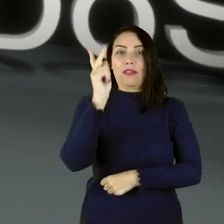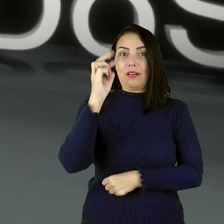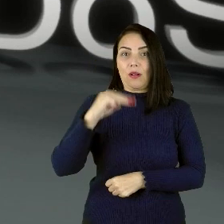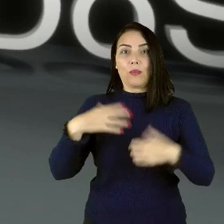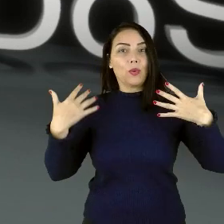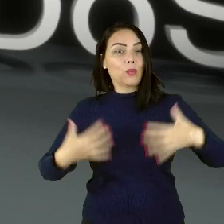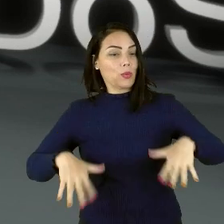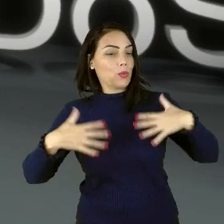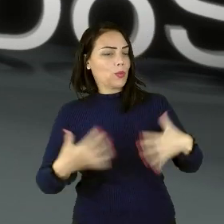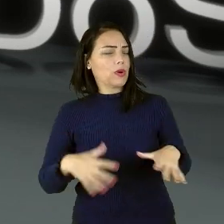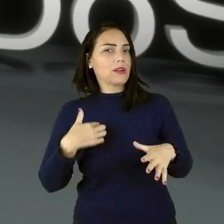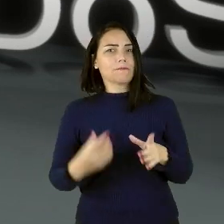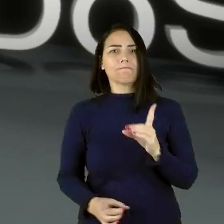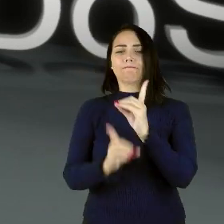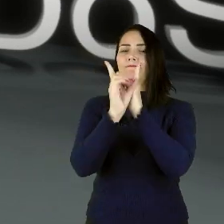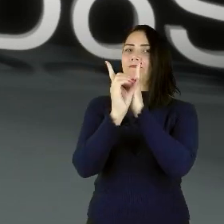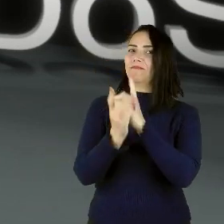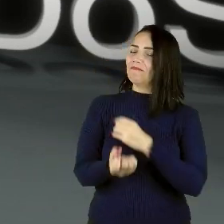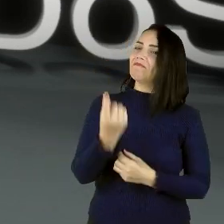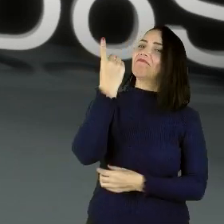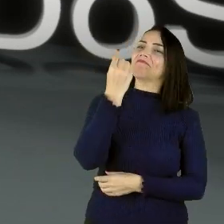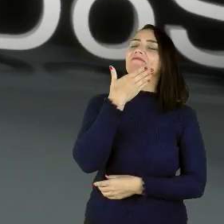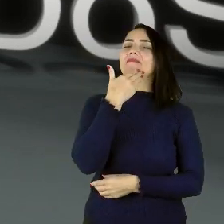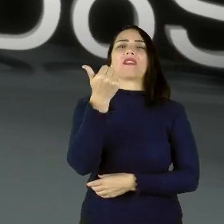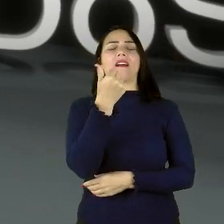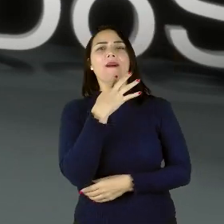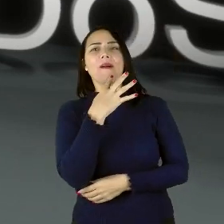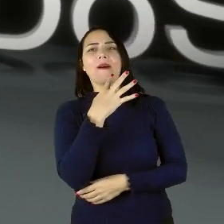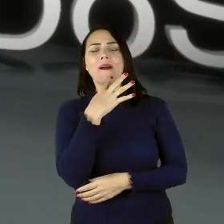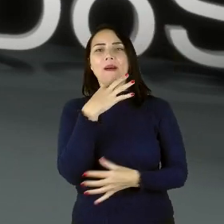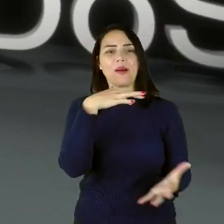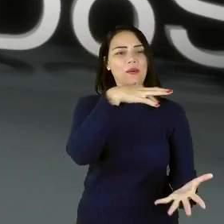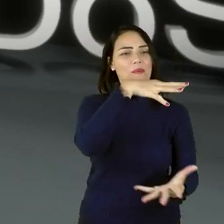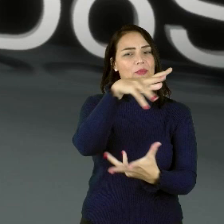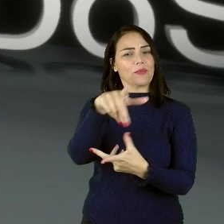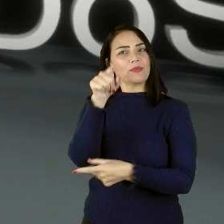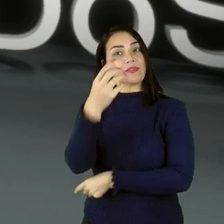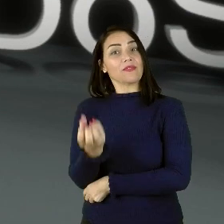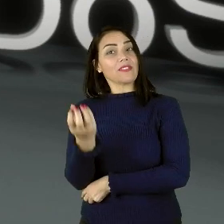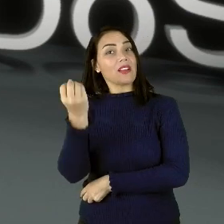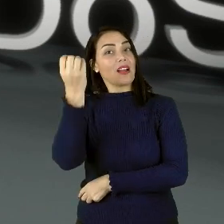Nela, descobri que esse é o melhor meio de conhecer o mundo. Você viaja para a cidade das pessoas,